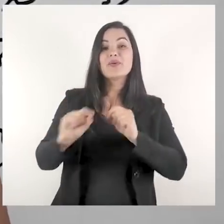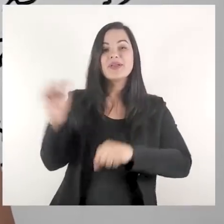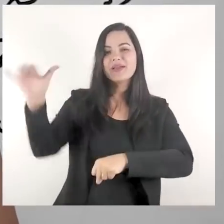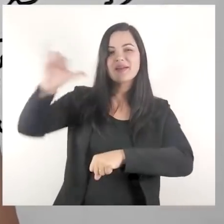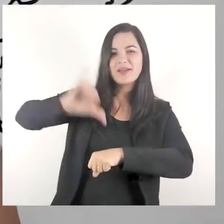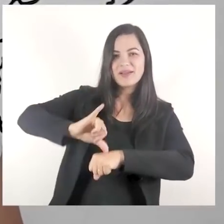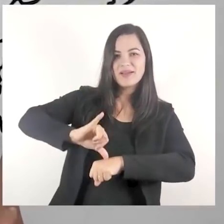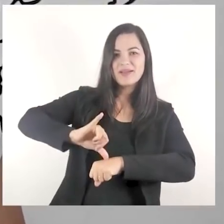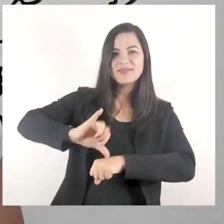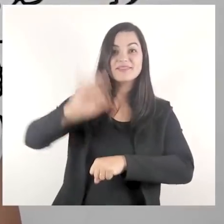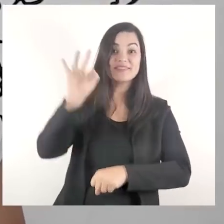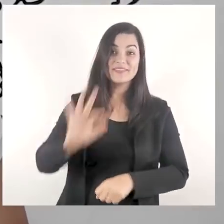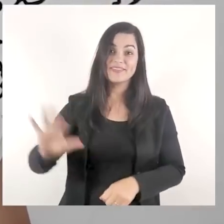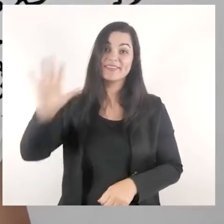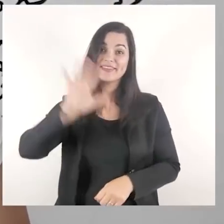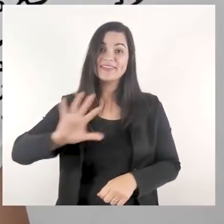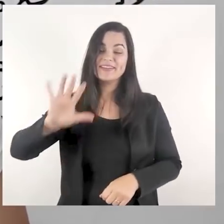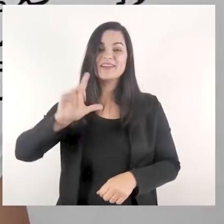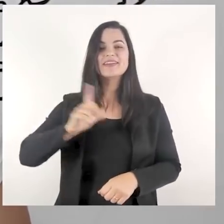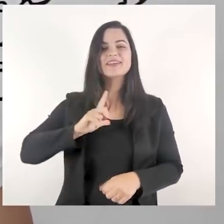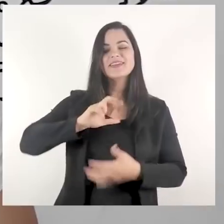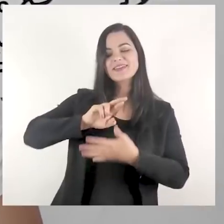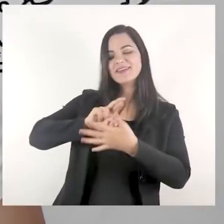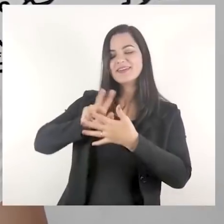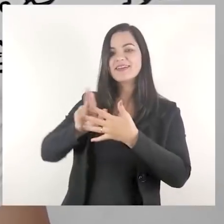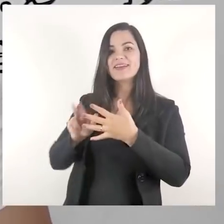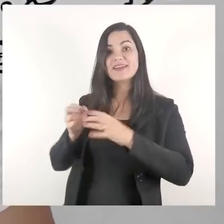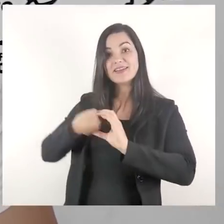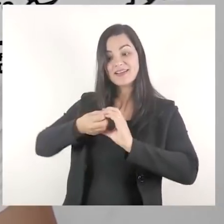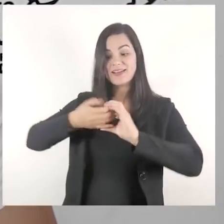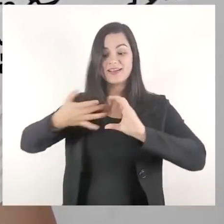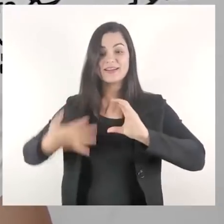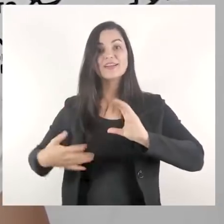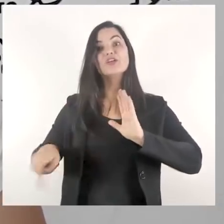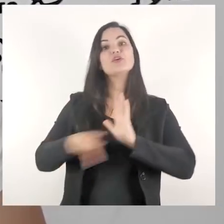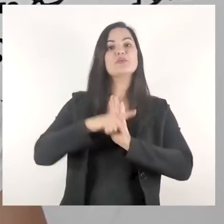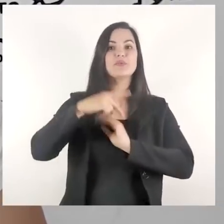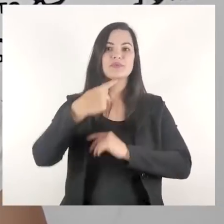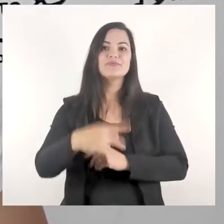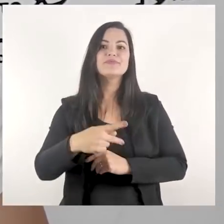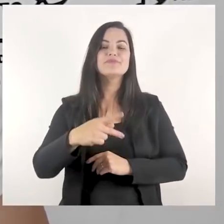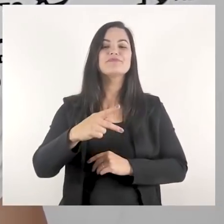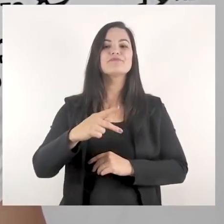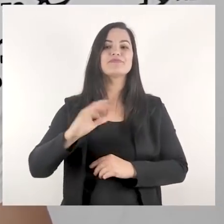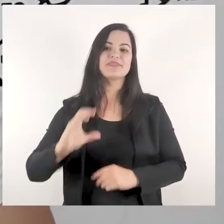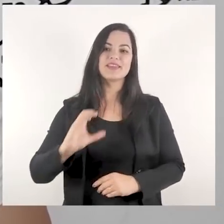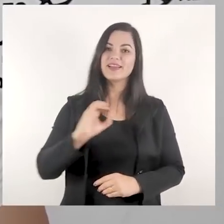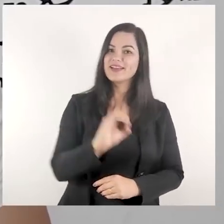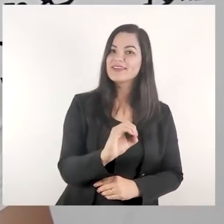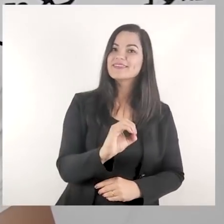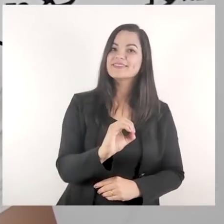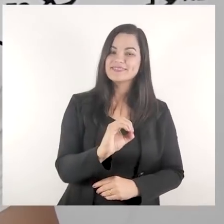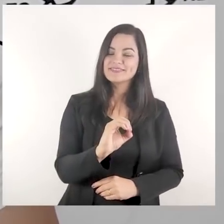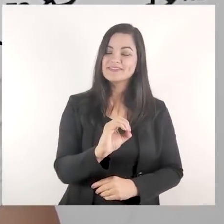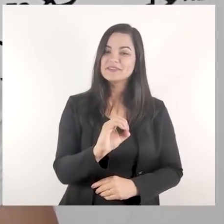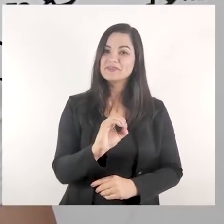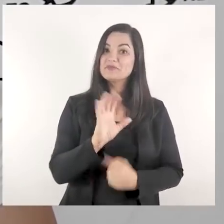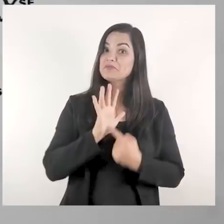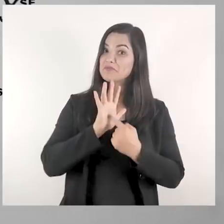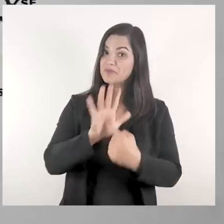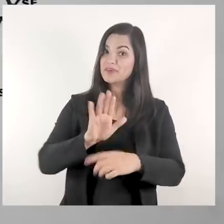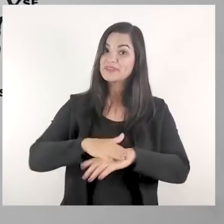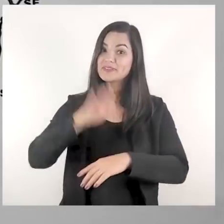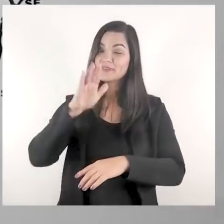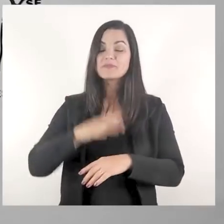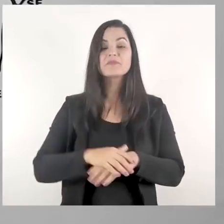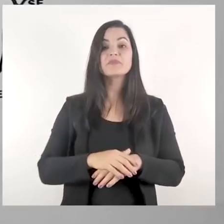capital federal, que nós temos algumas características marcantes da região Centro-Oeste sendo evidenciadas.